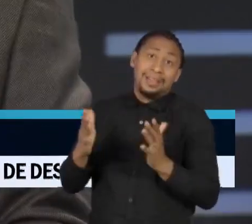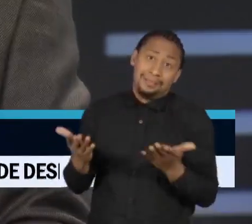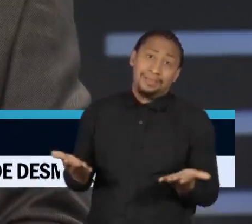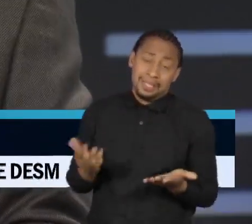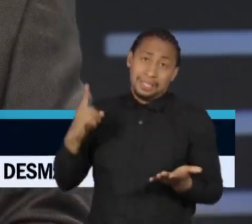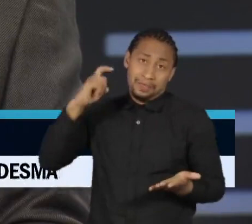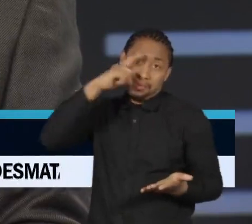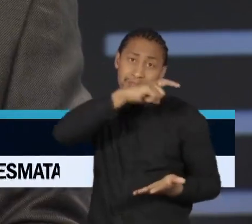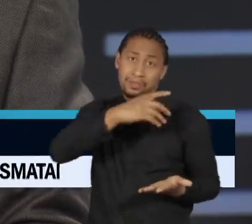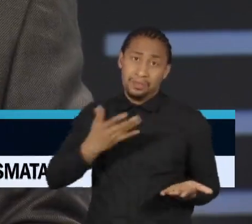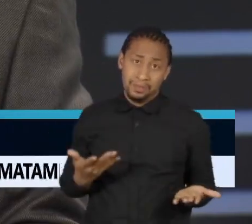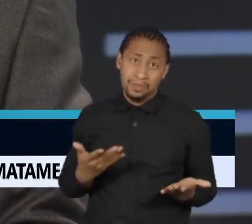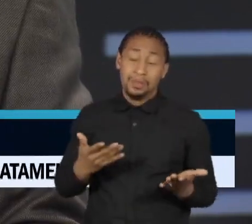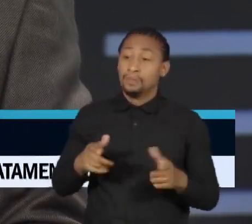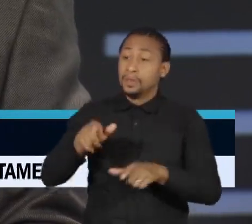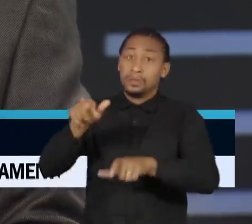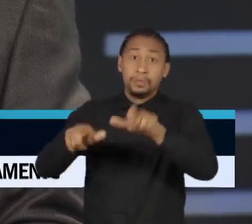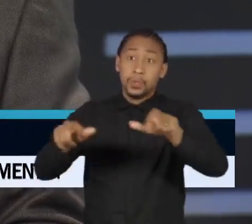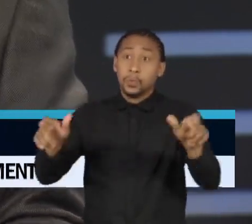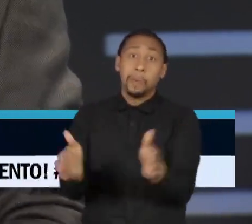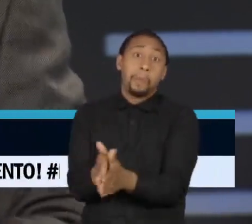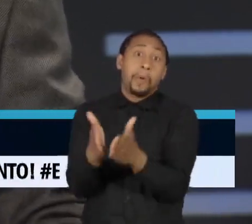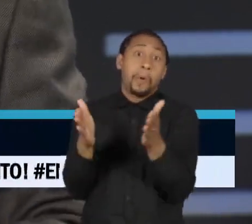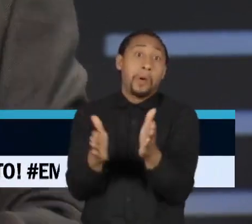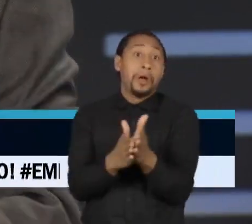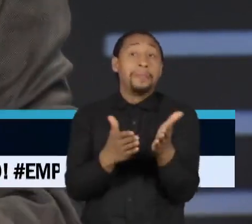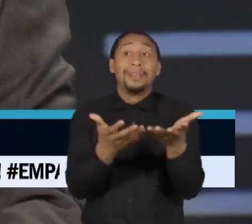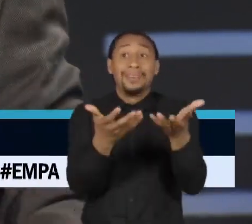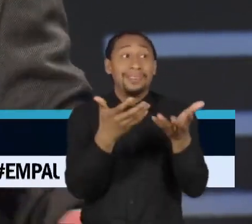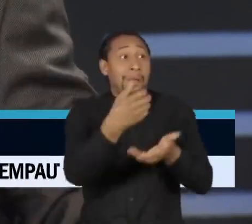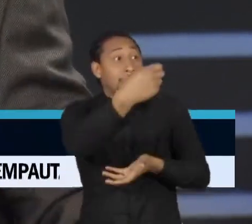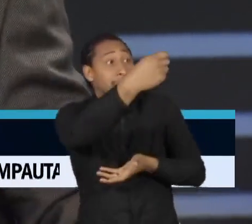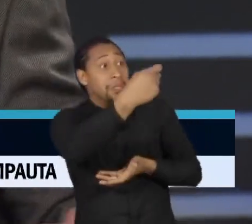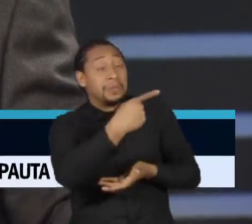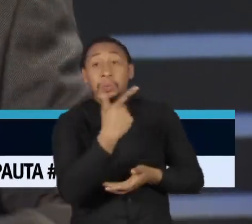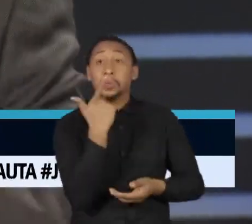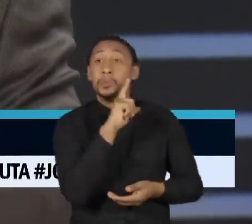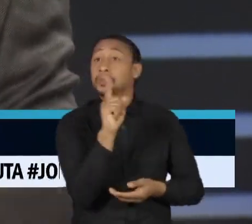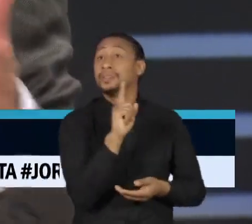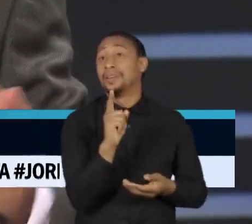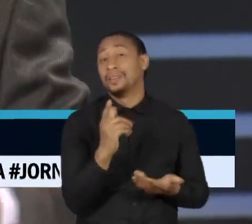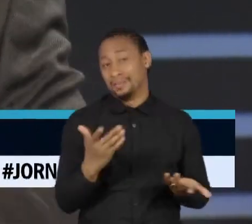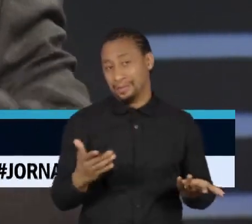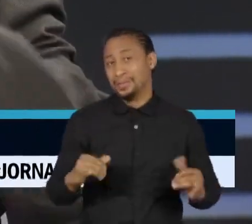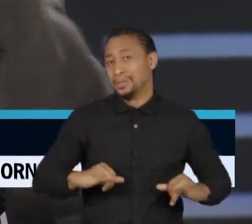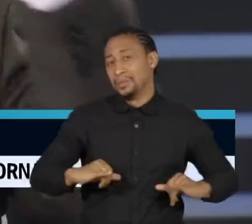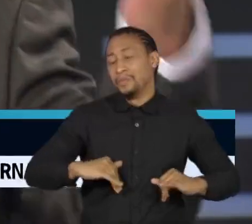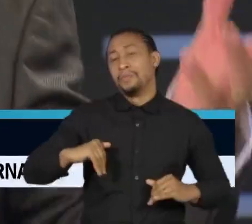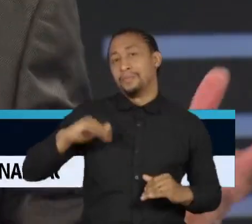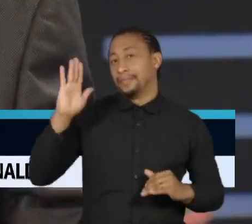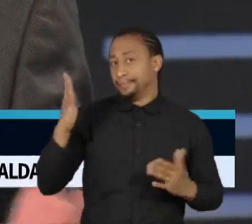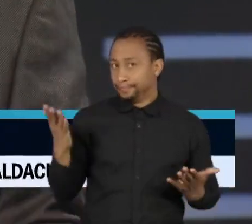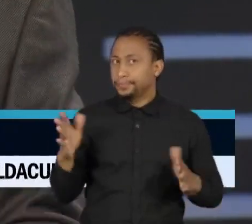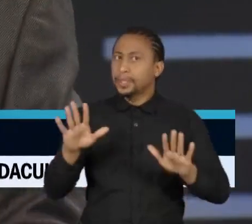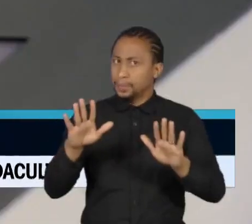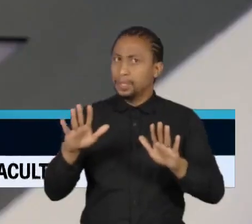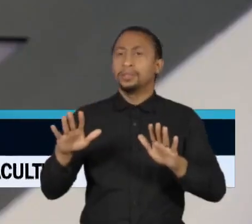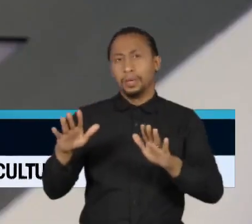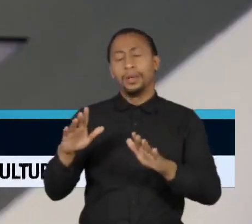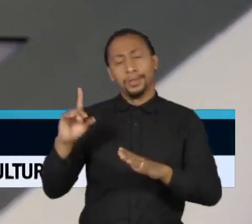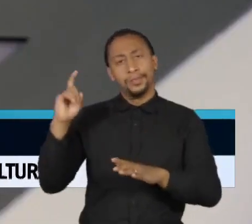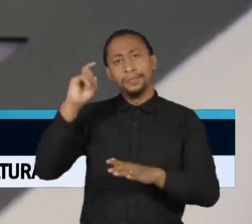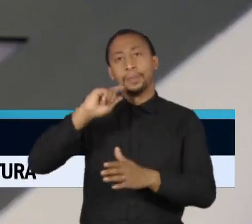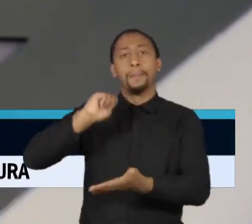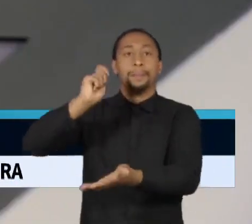a corda sempre estoura do lado frágil. É claro que você tem funcionários, inclusive do judiciário, que custa muito caro,